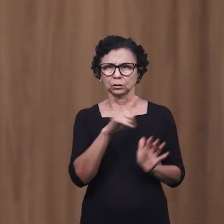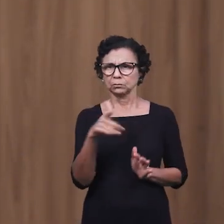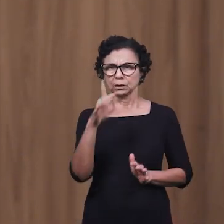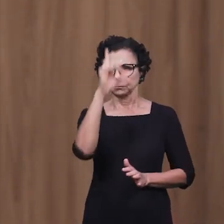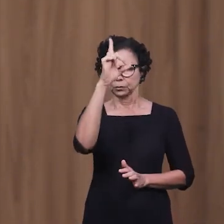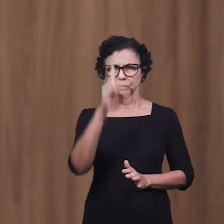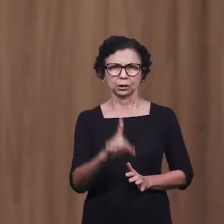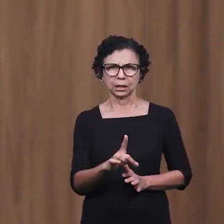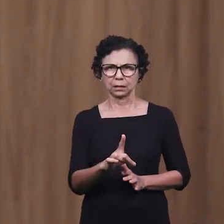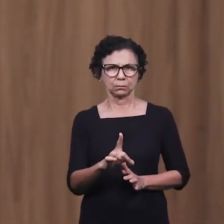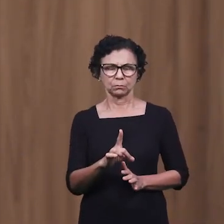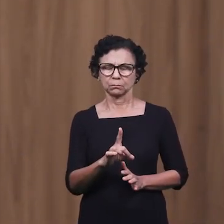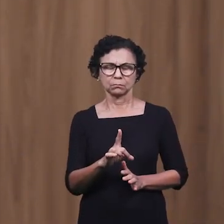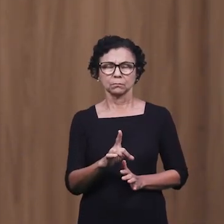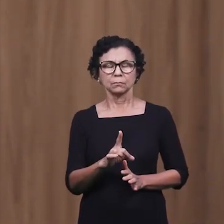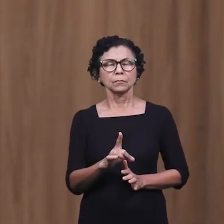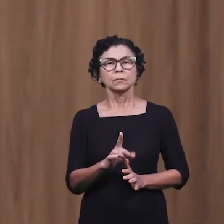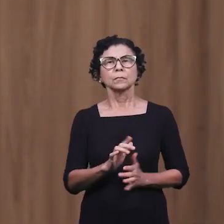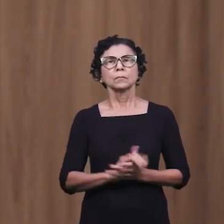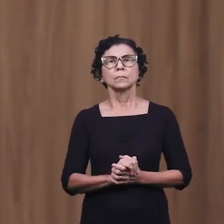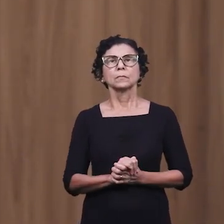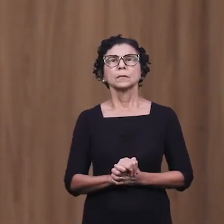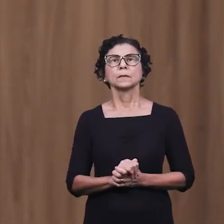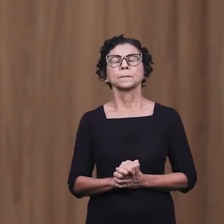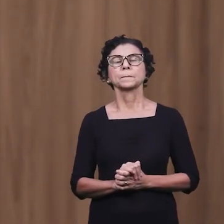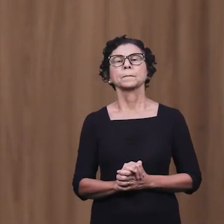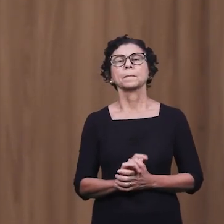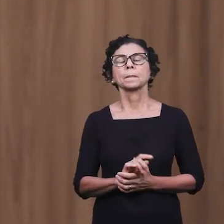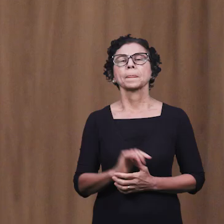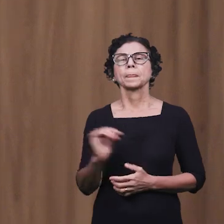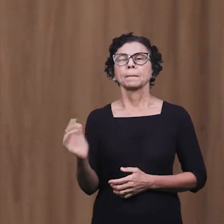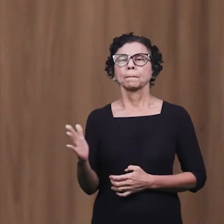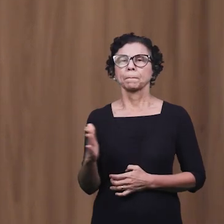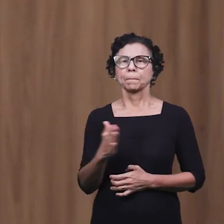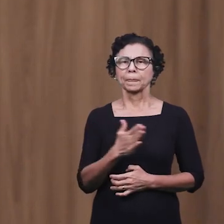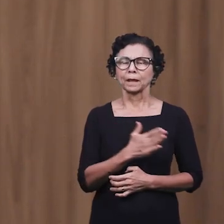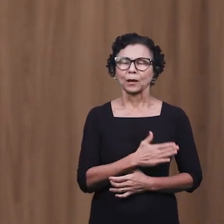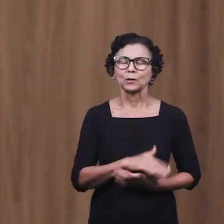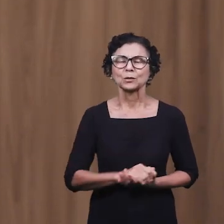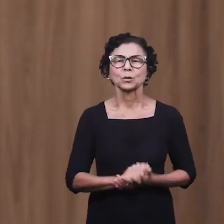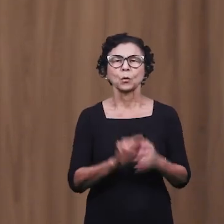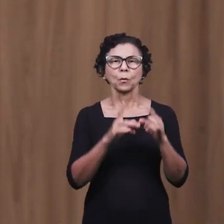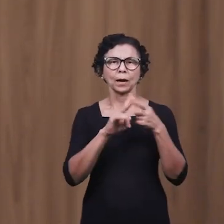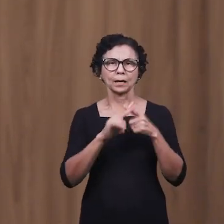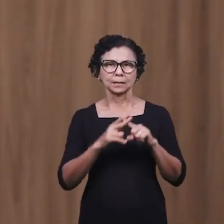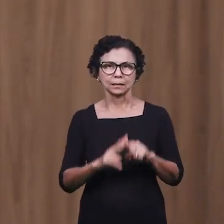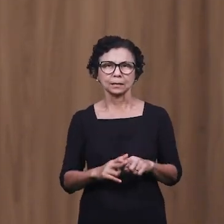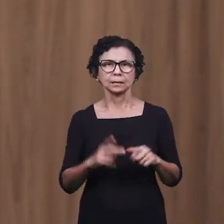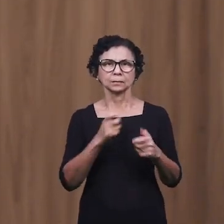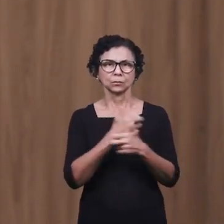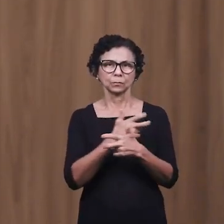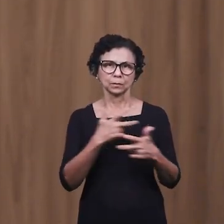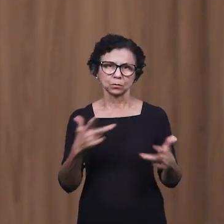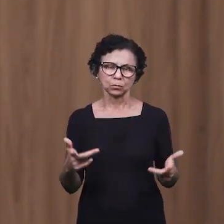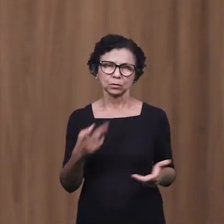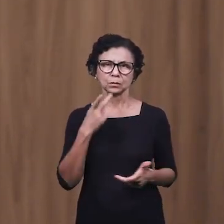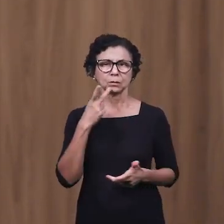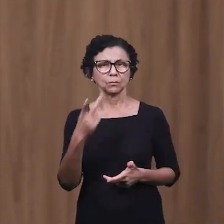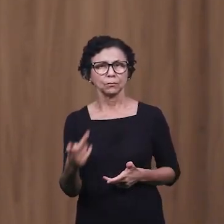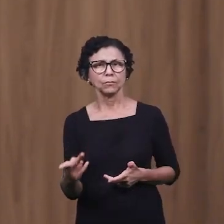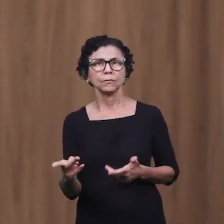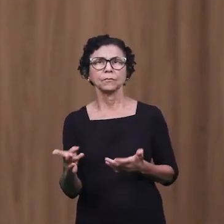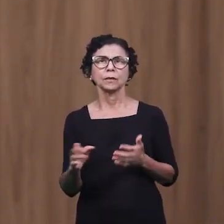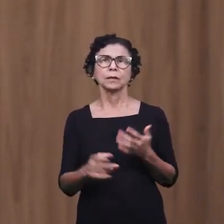temos esse propósito. Estou dando uma retificação daquilo que eu falei, e tenho falado, às vezes, numa reunião ou outra, que